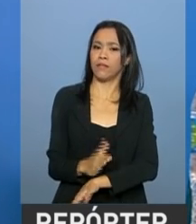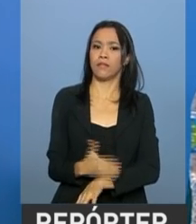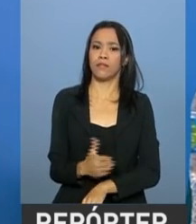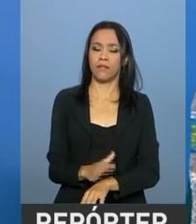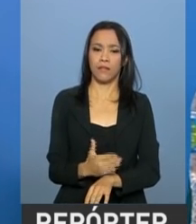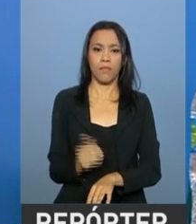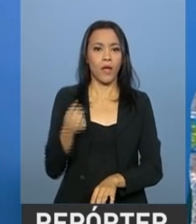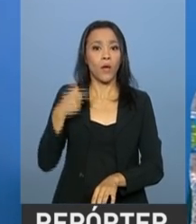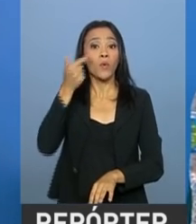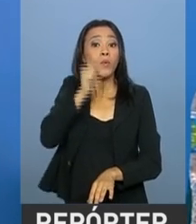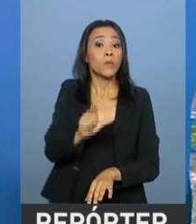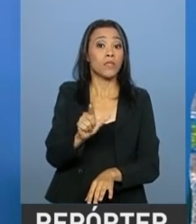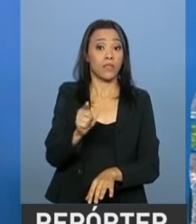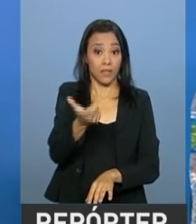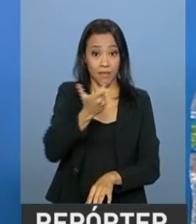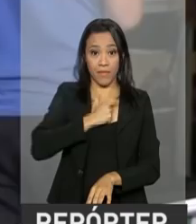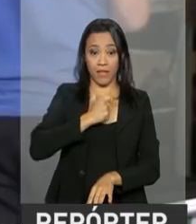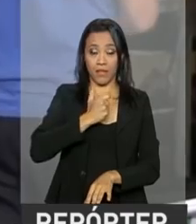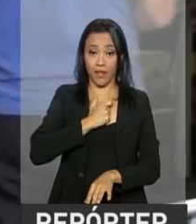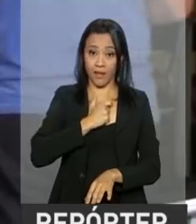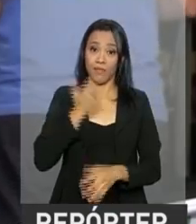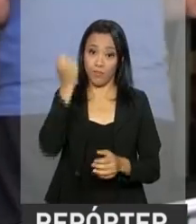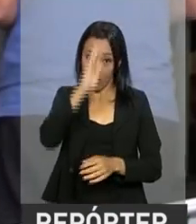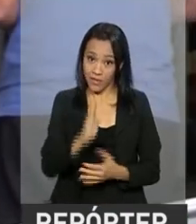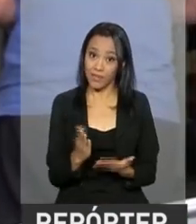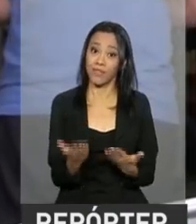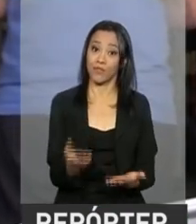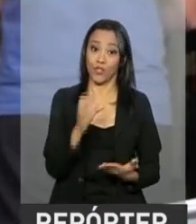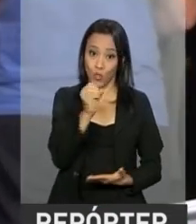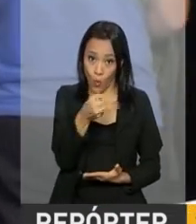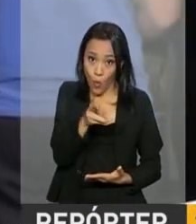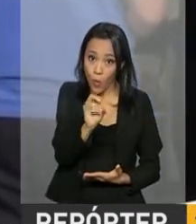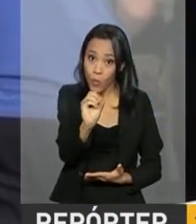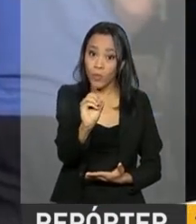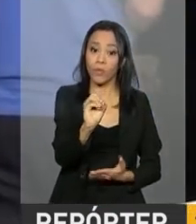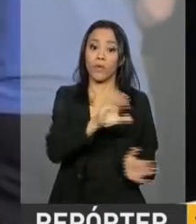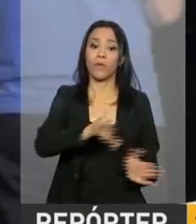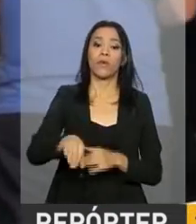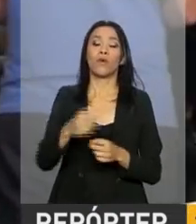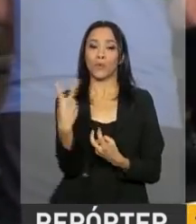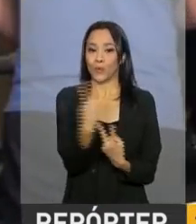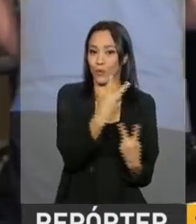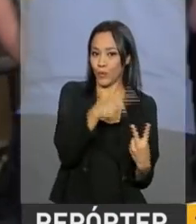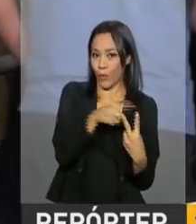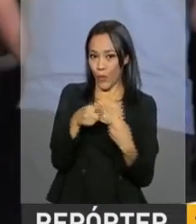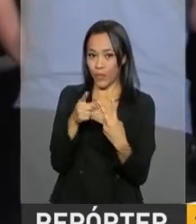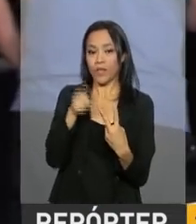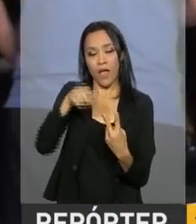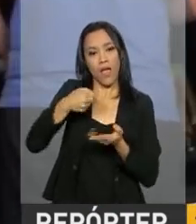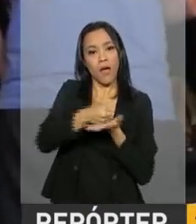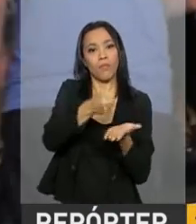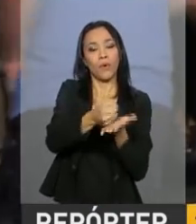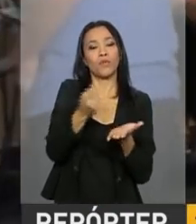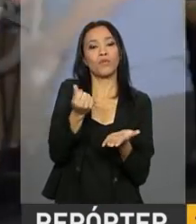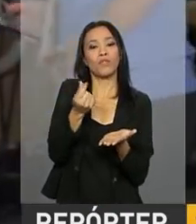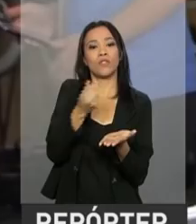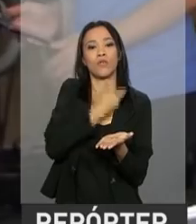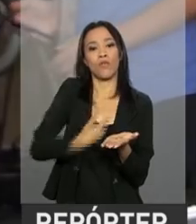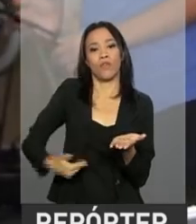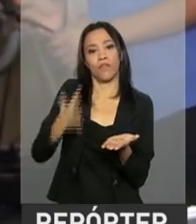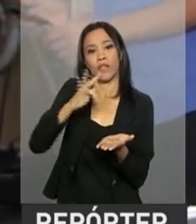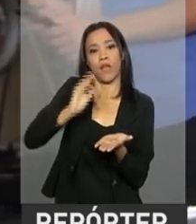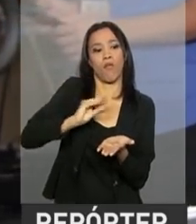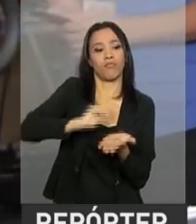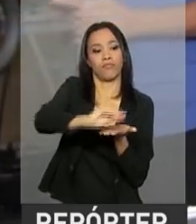para conseguir uma medalha de ouro para o Brasil. Rodrigo, Fábio e Israel são apoiados pelo Bolsa Atleta. O patrocínio do